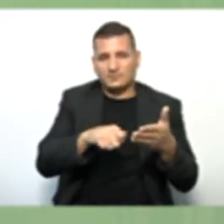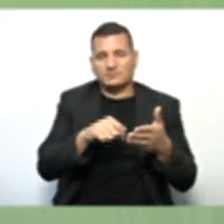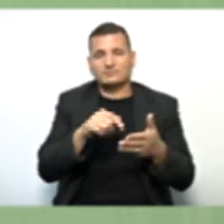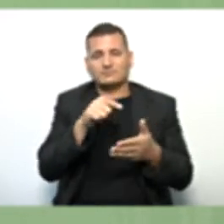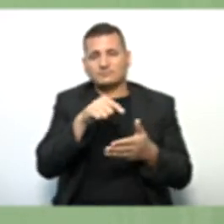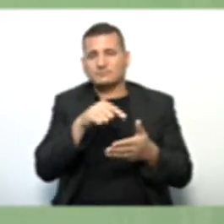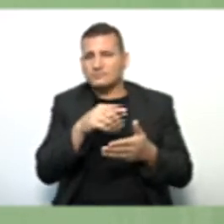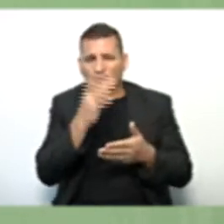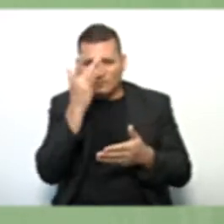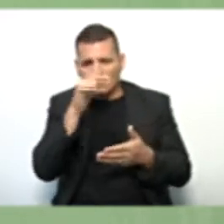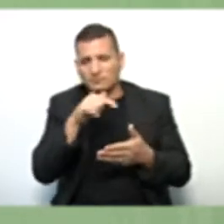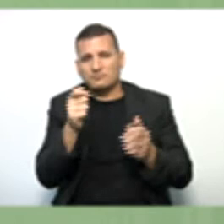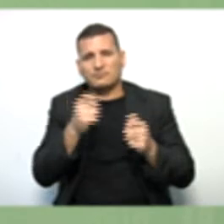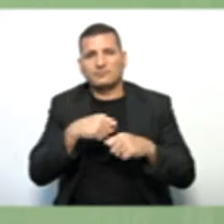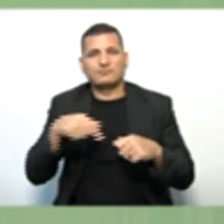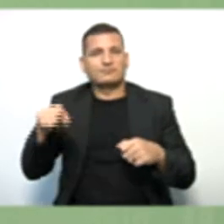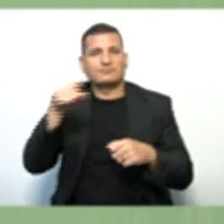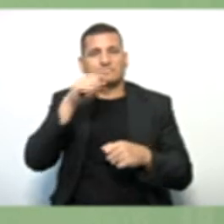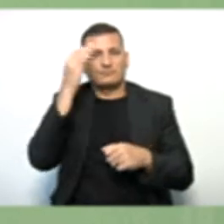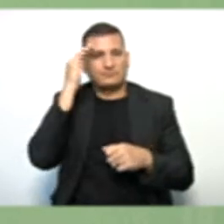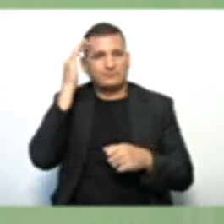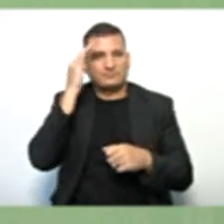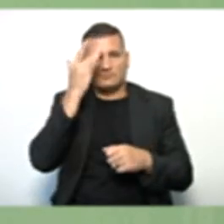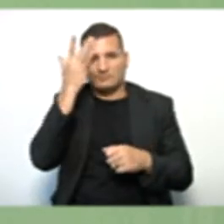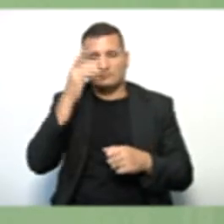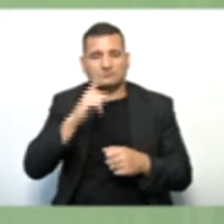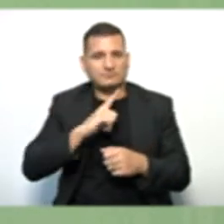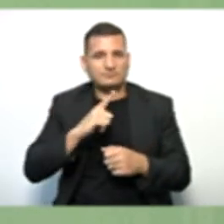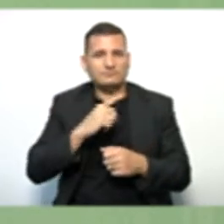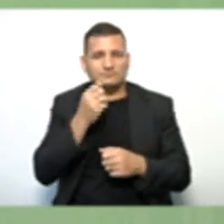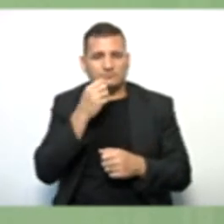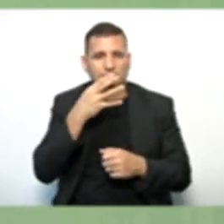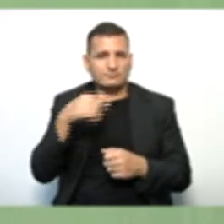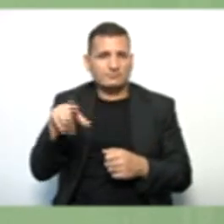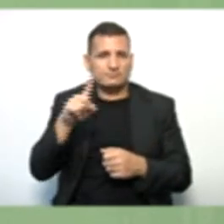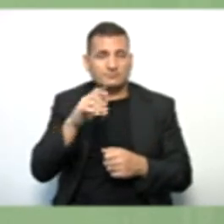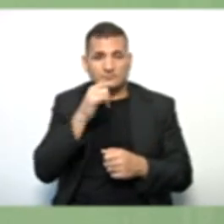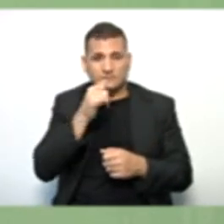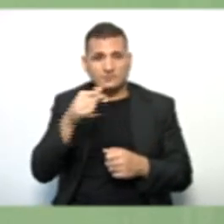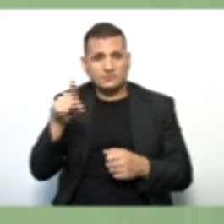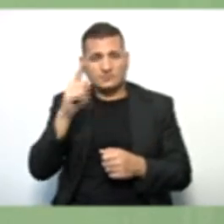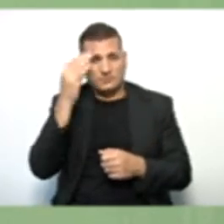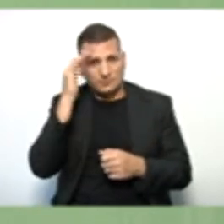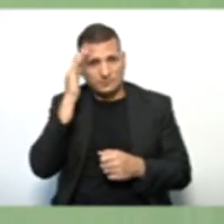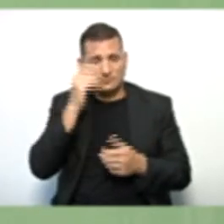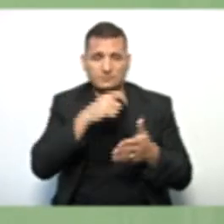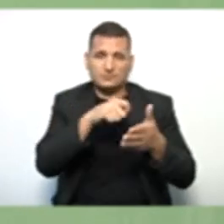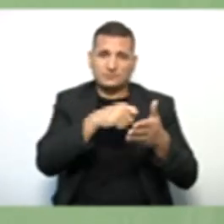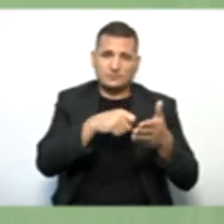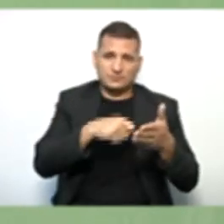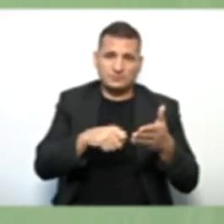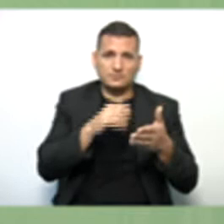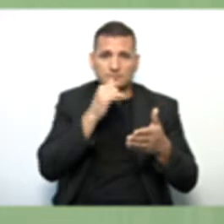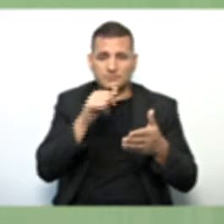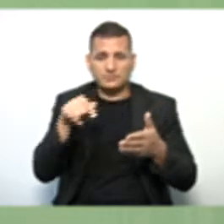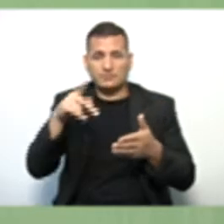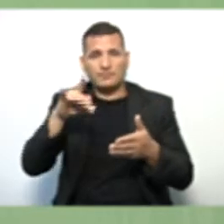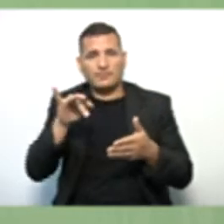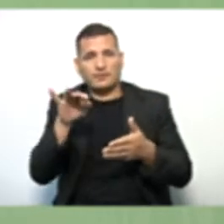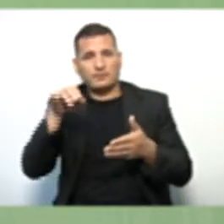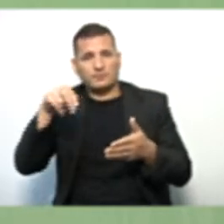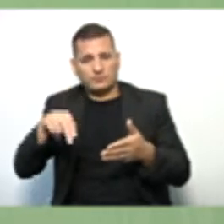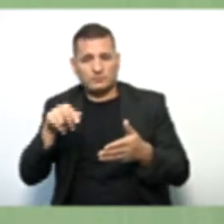com que os meninos entendam de forma mais fácil, sabe? Então, para eles é muito bom isso. Então, se eles entenderem realmente o pseudocódigo, quando caiu coisa em Python, ele vai